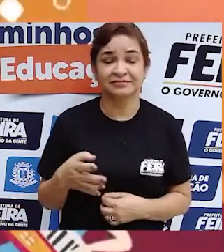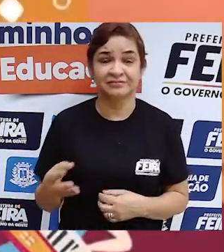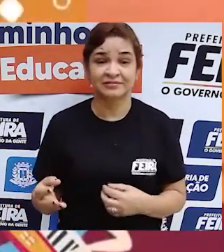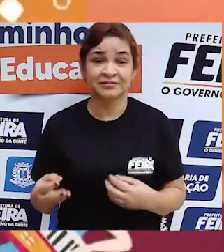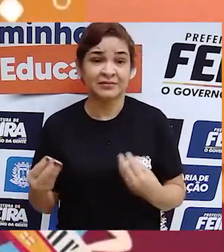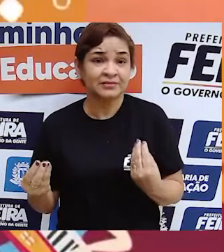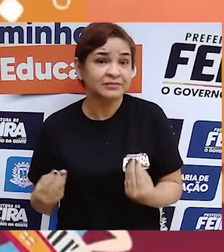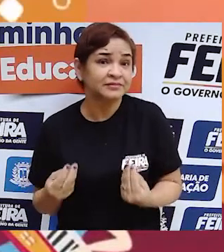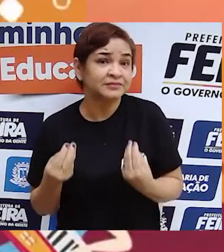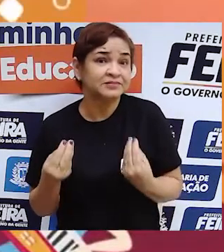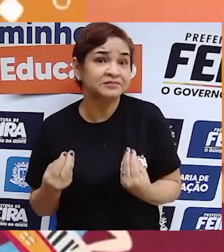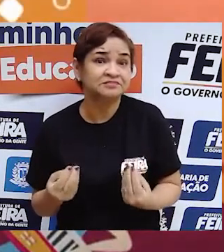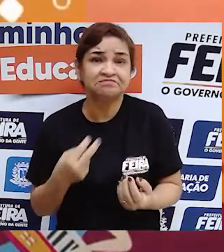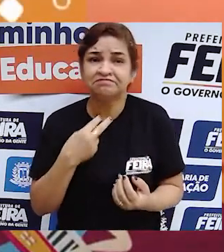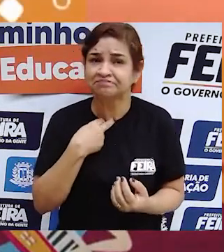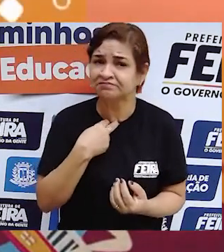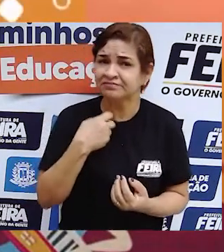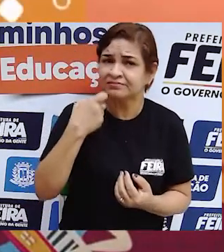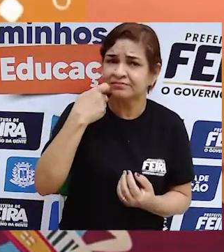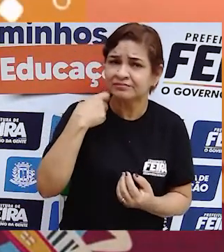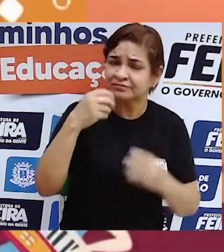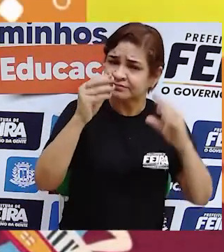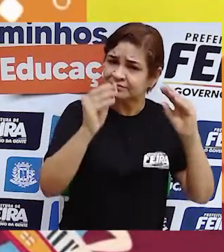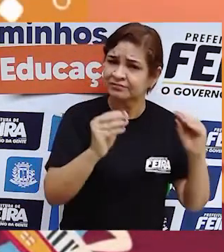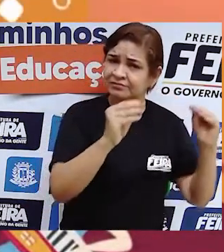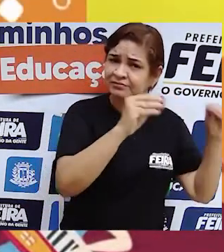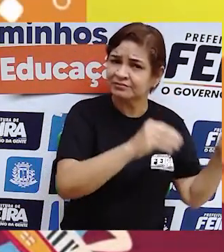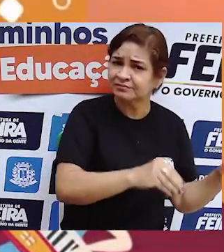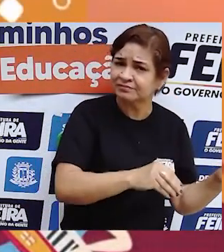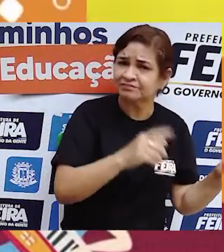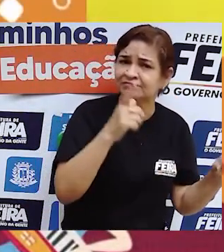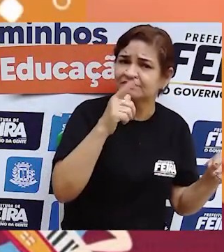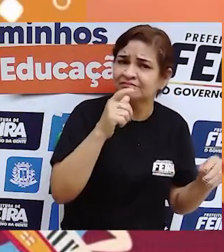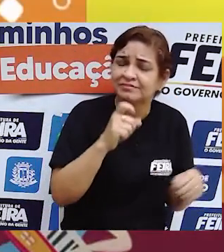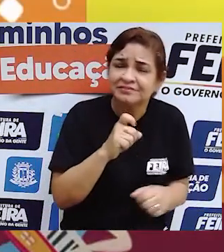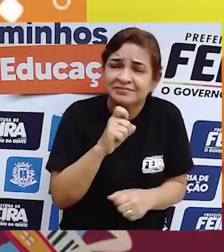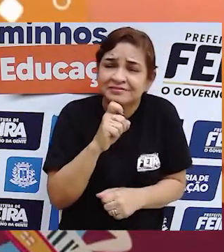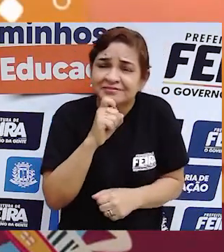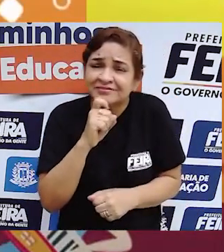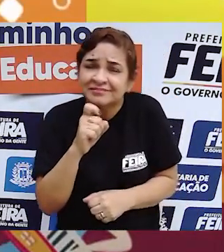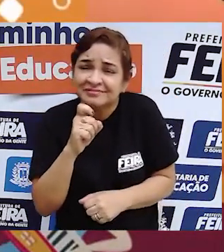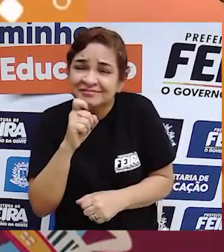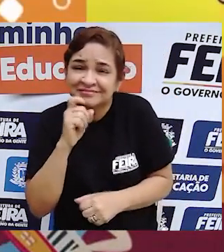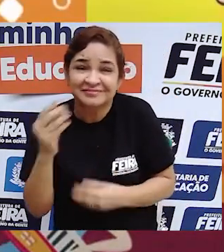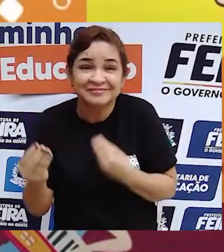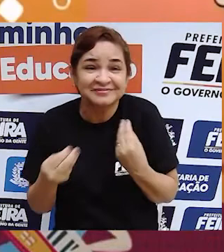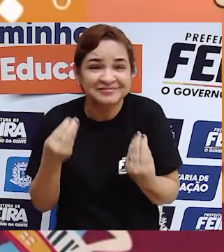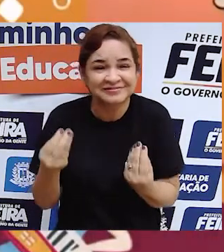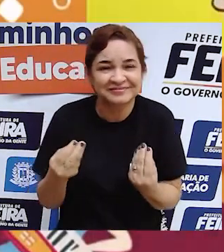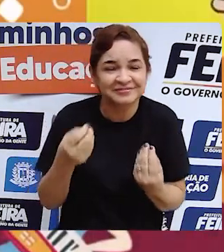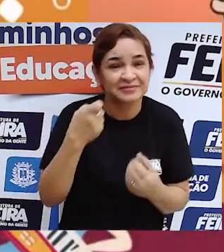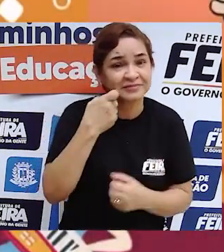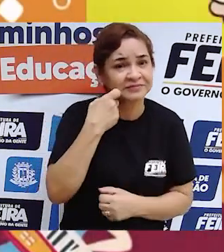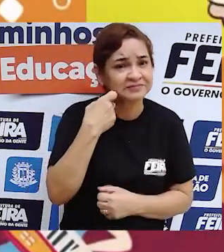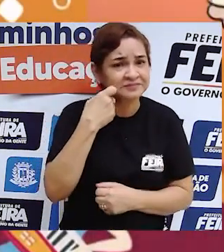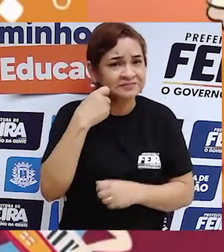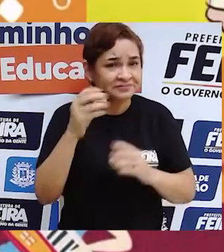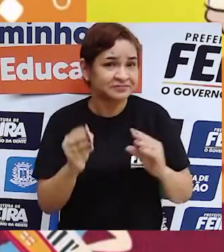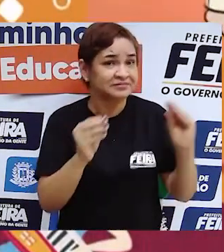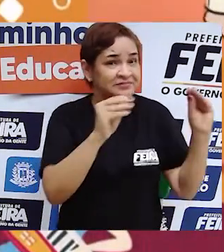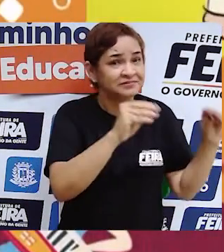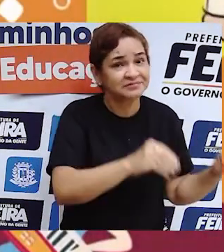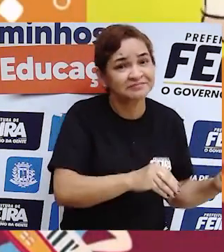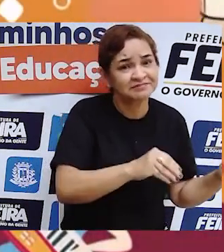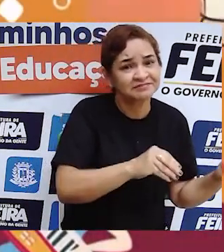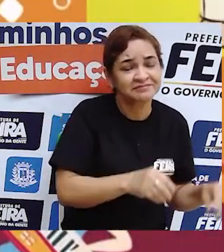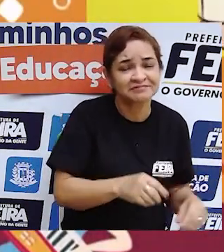Como pode o peixe vivo viver fora d'água fria? Como pode um peixe vivo viver